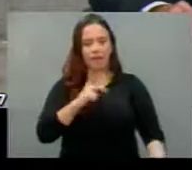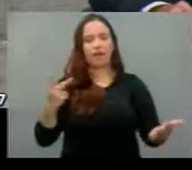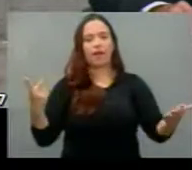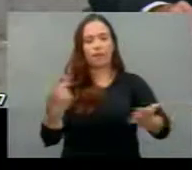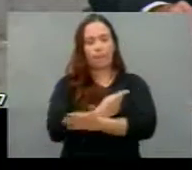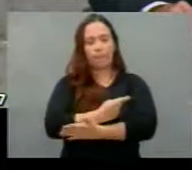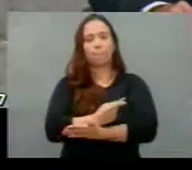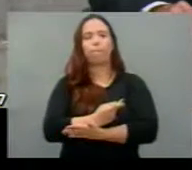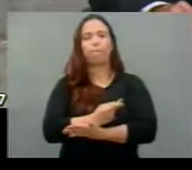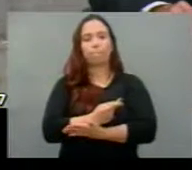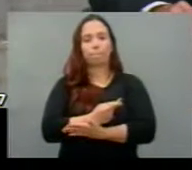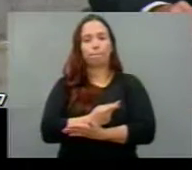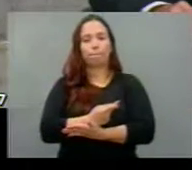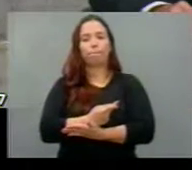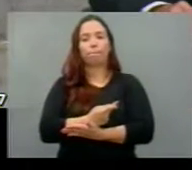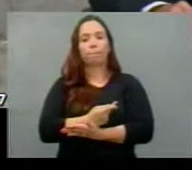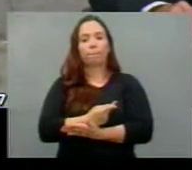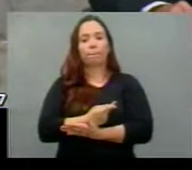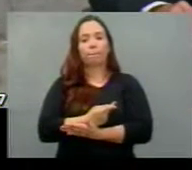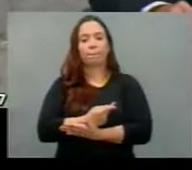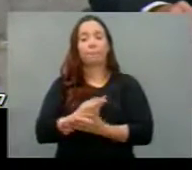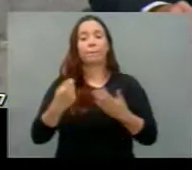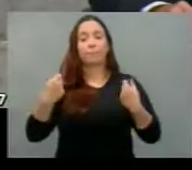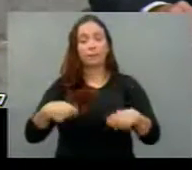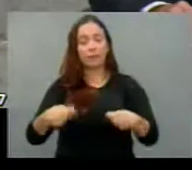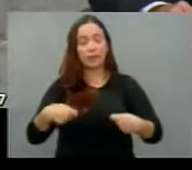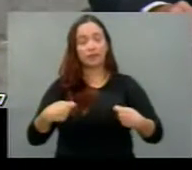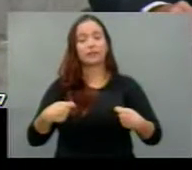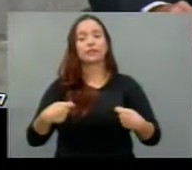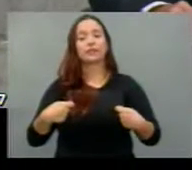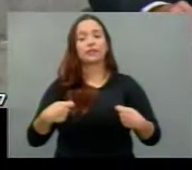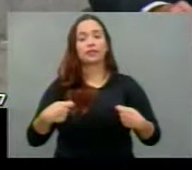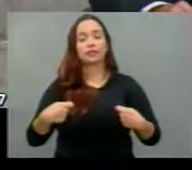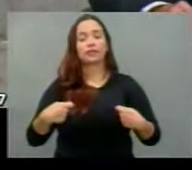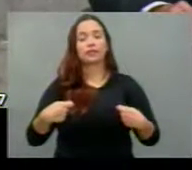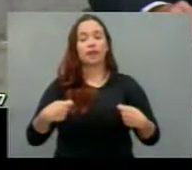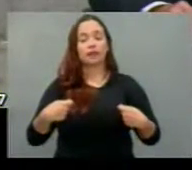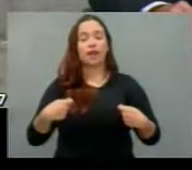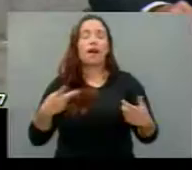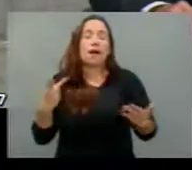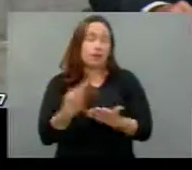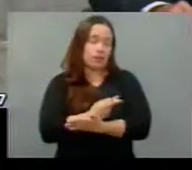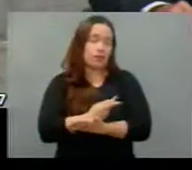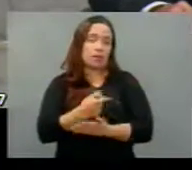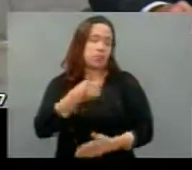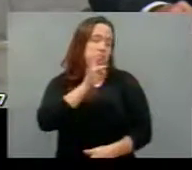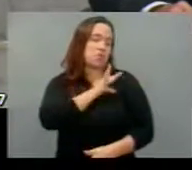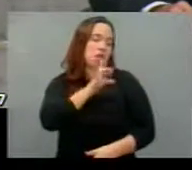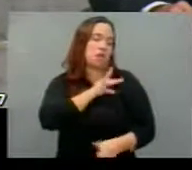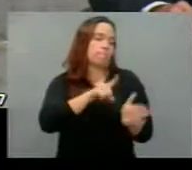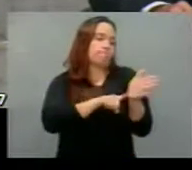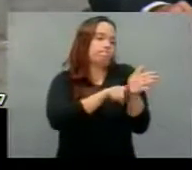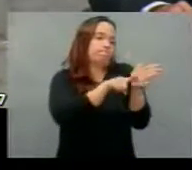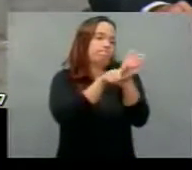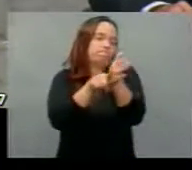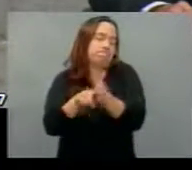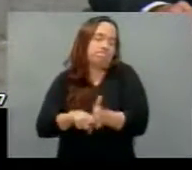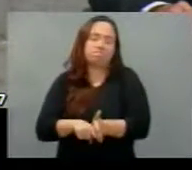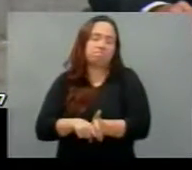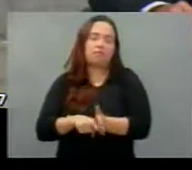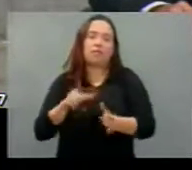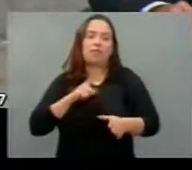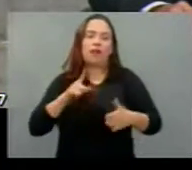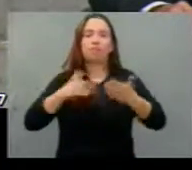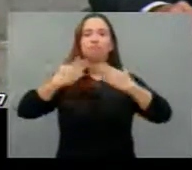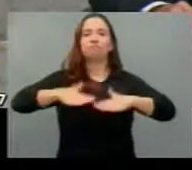da imprensa, ocupe um local de destaque, vá para a vitrine. Então, nós não temos medo dessa investigação, temos muita